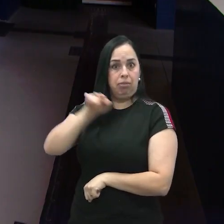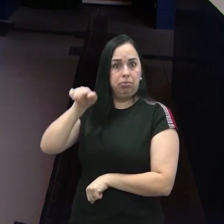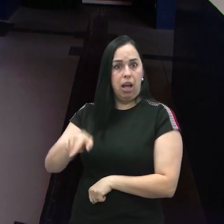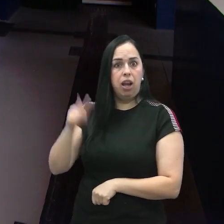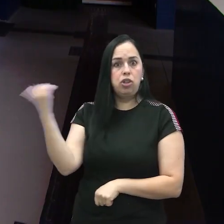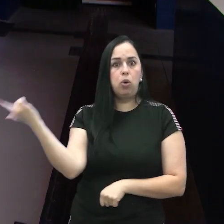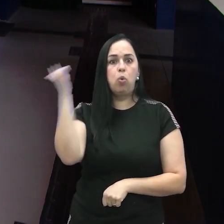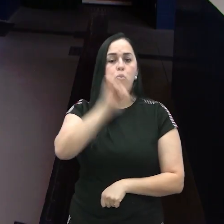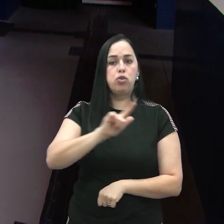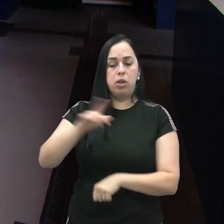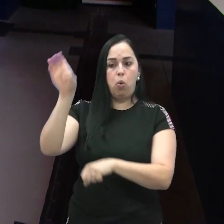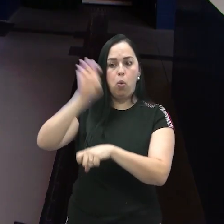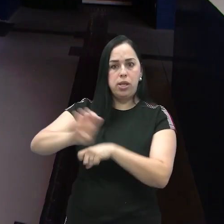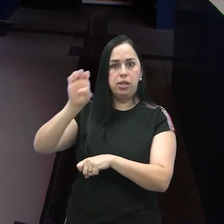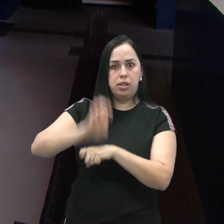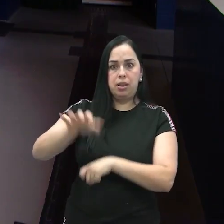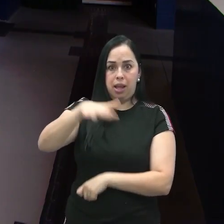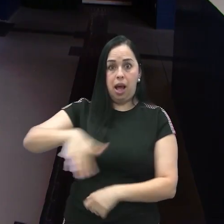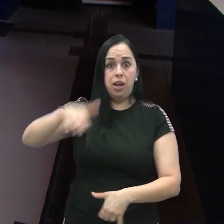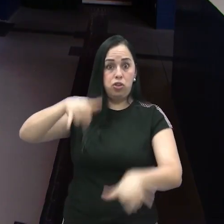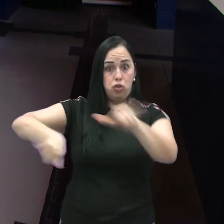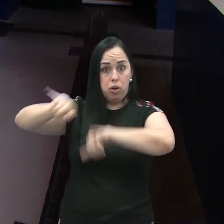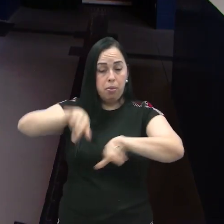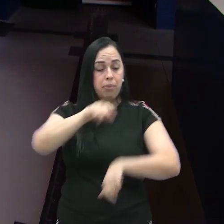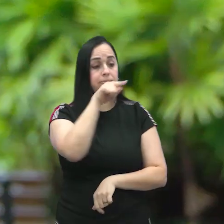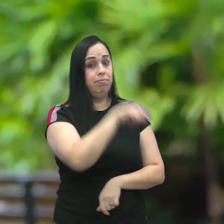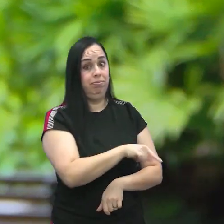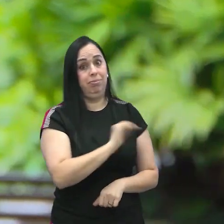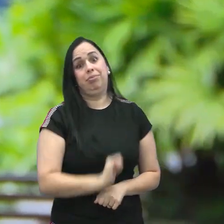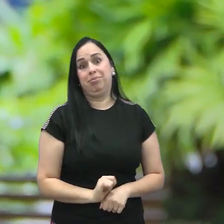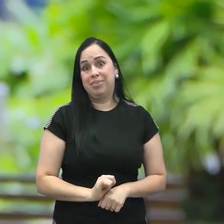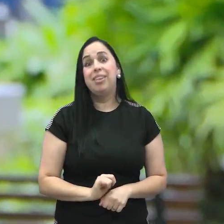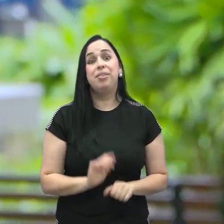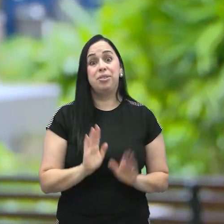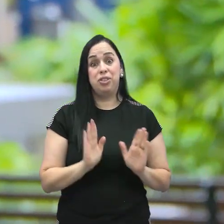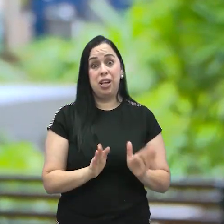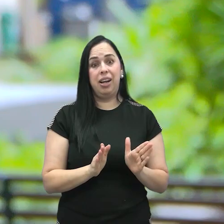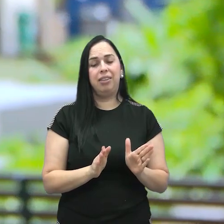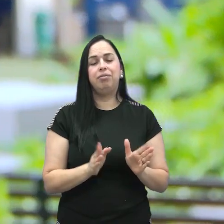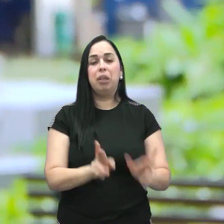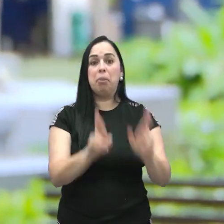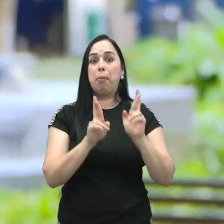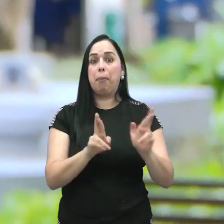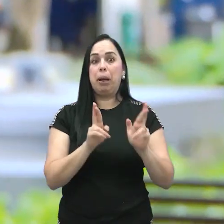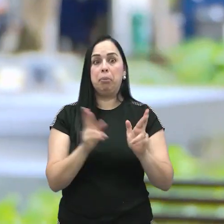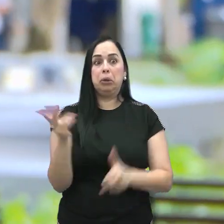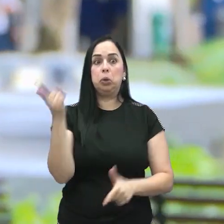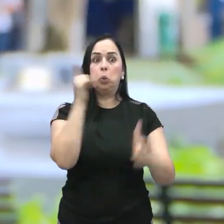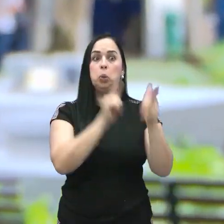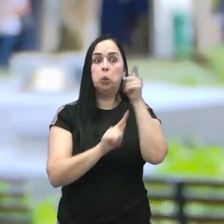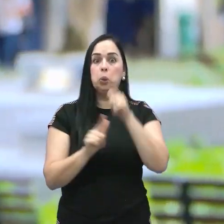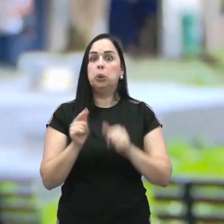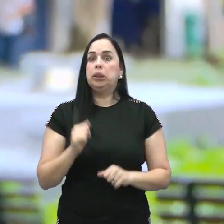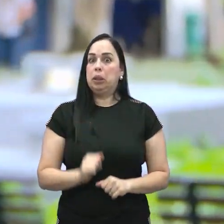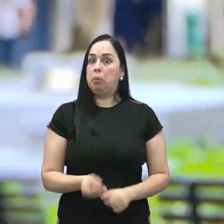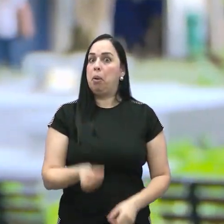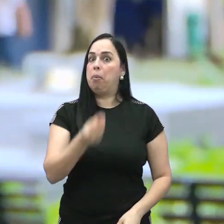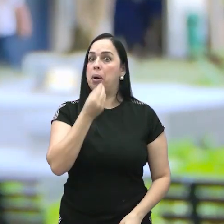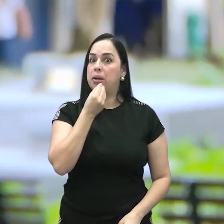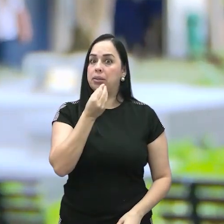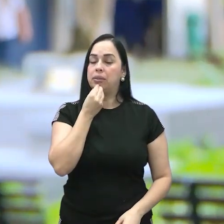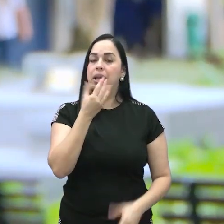a Fabielle já conquistou um estágio na área de Química. Enquanto isso, o Janderson segue na expectativa de conseguir